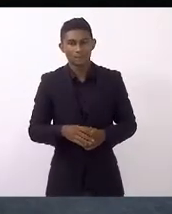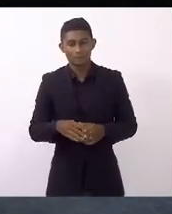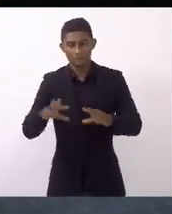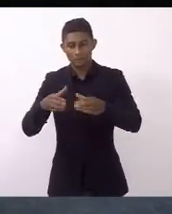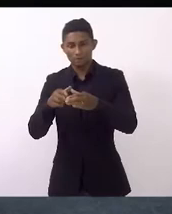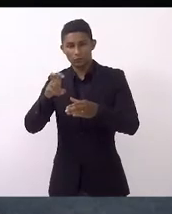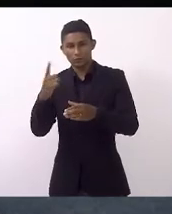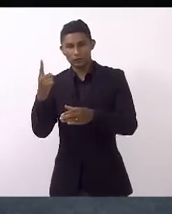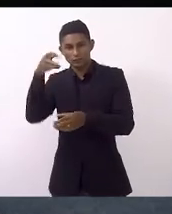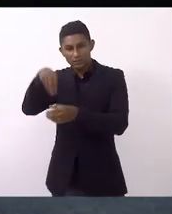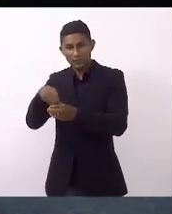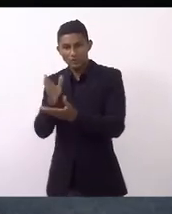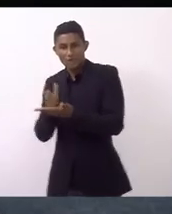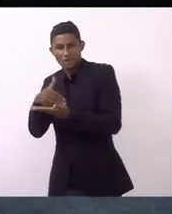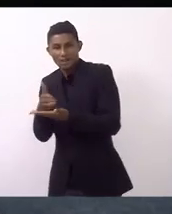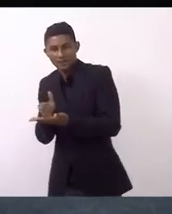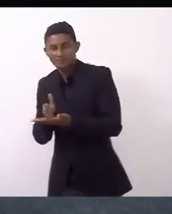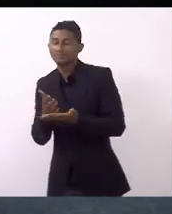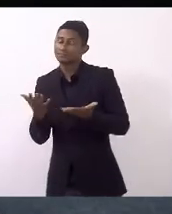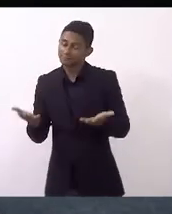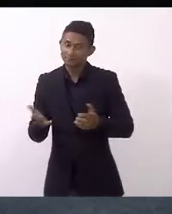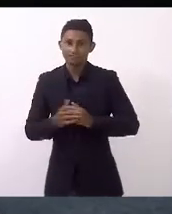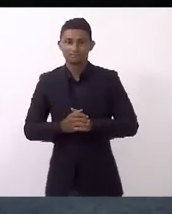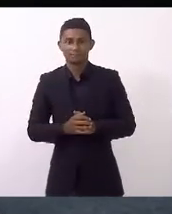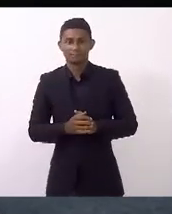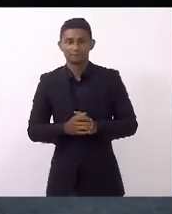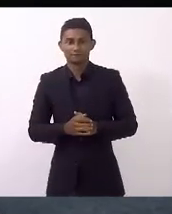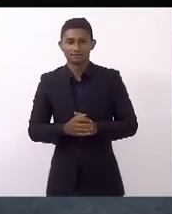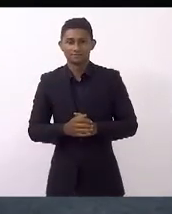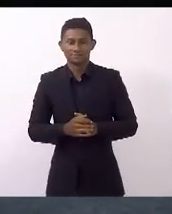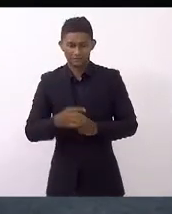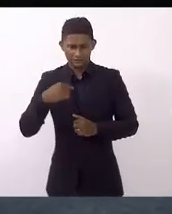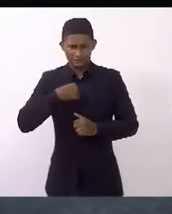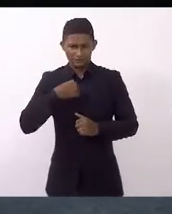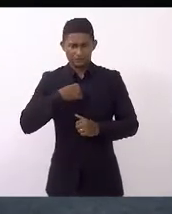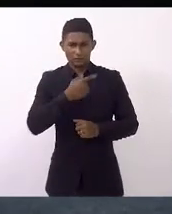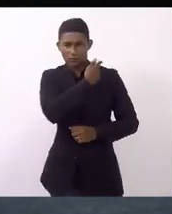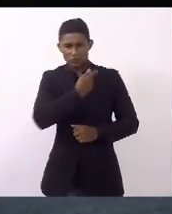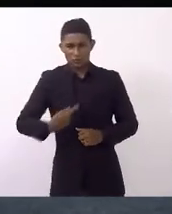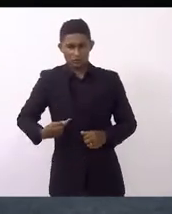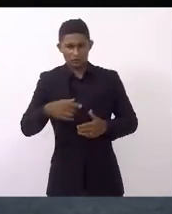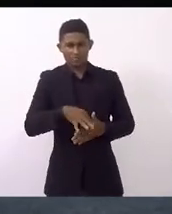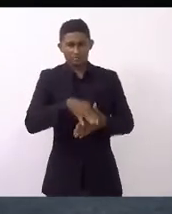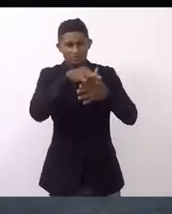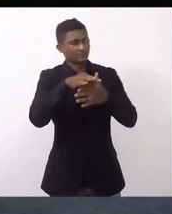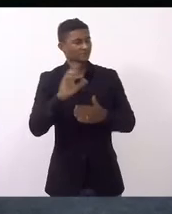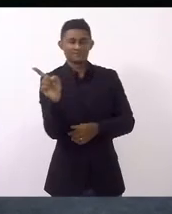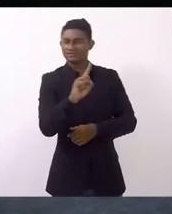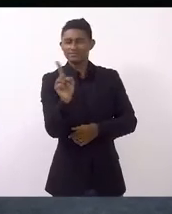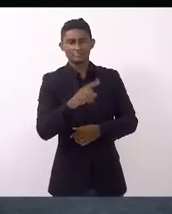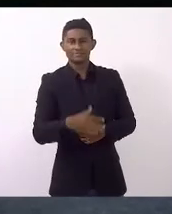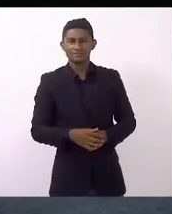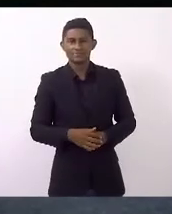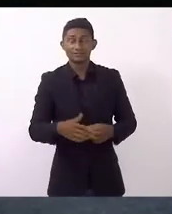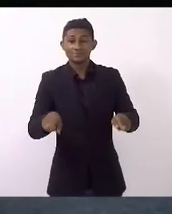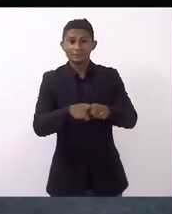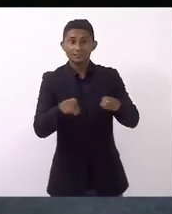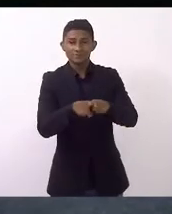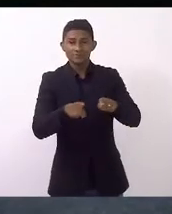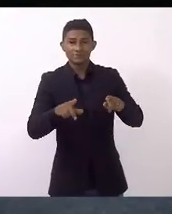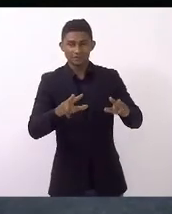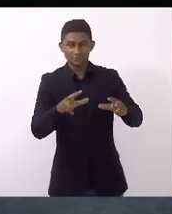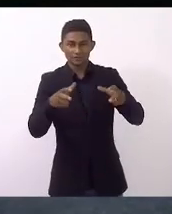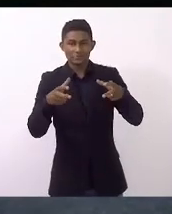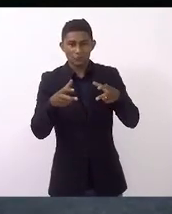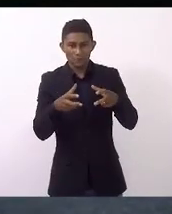se dividem. Então, eu não lidero o governo, sequer lidero a comissão,